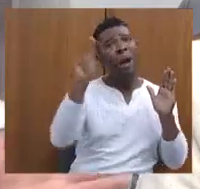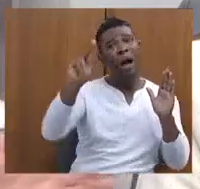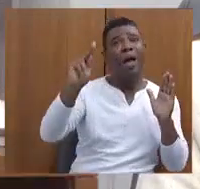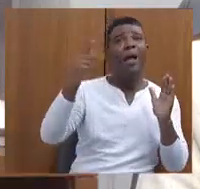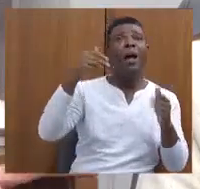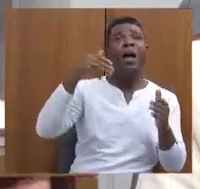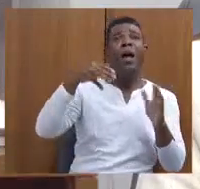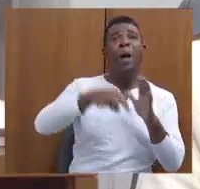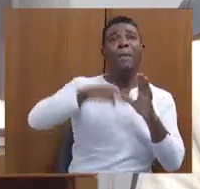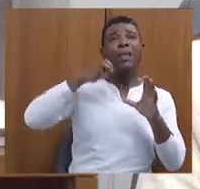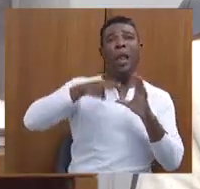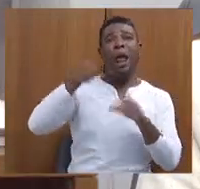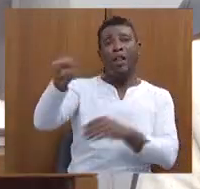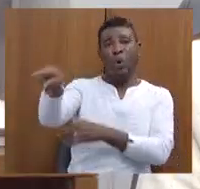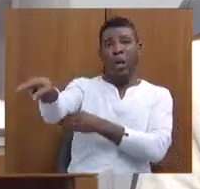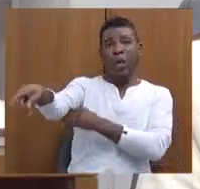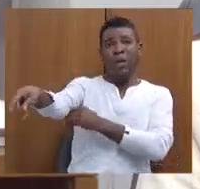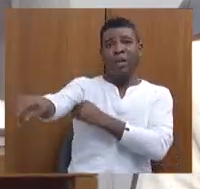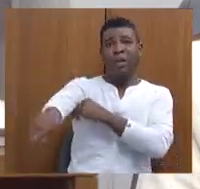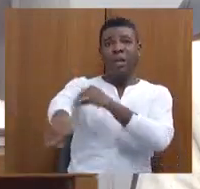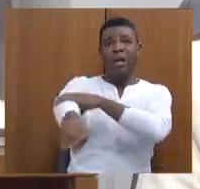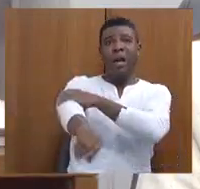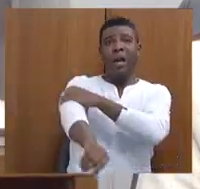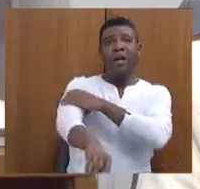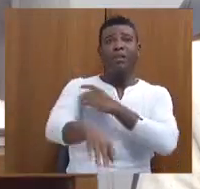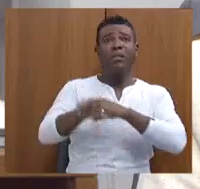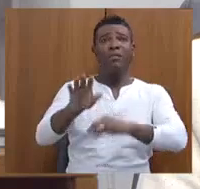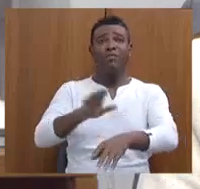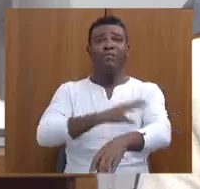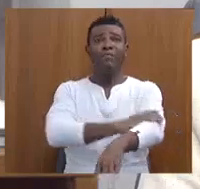legislação ambiental que no estado não é uma referência para a gente agora